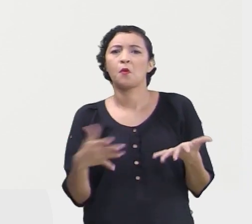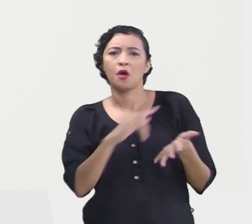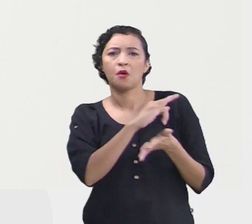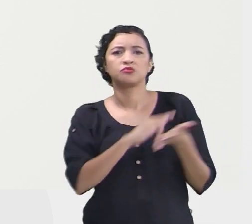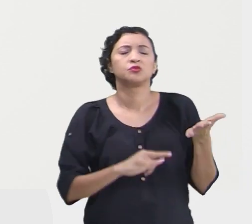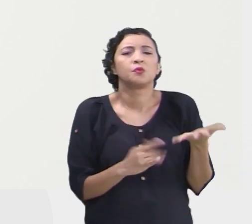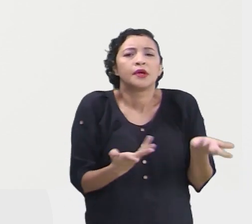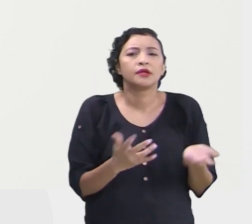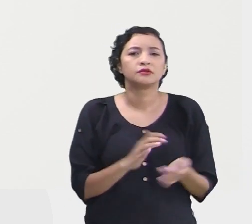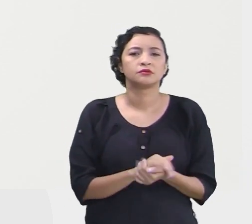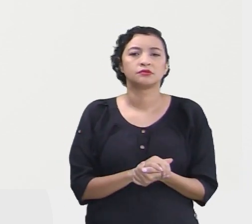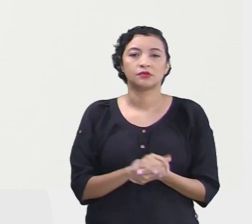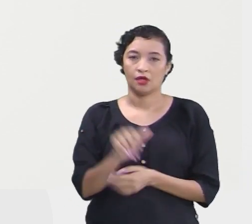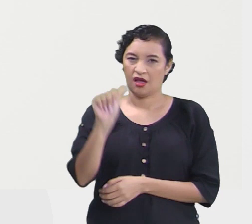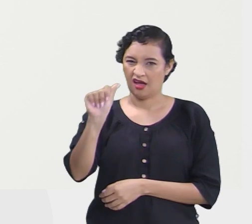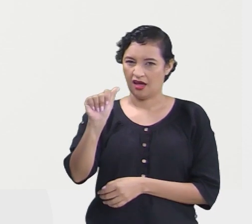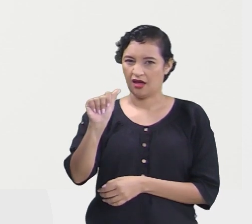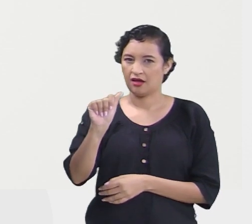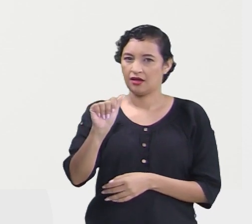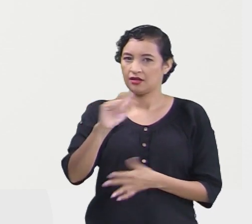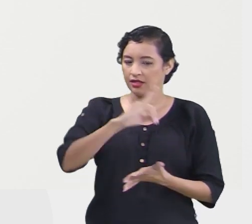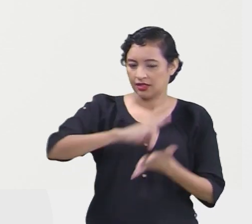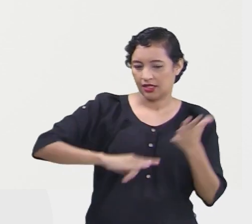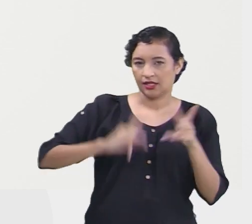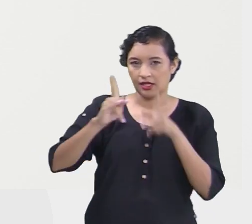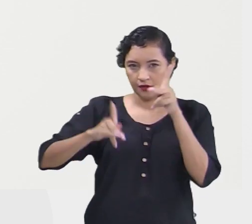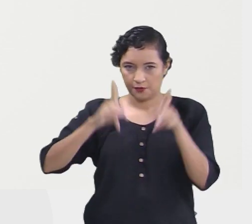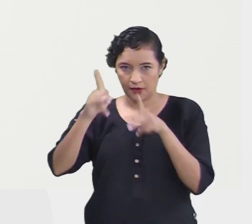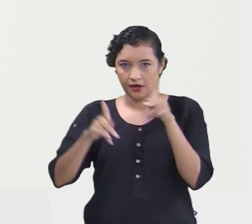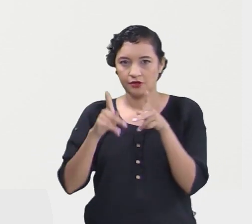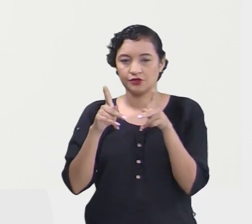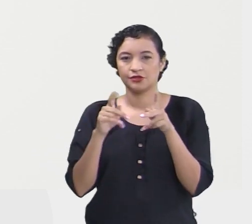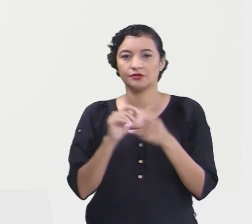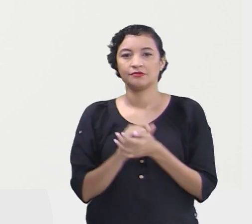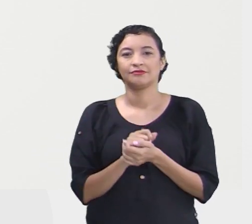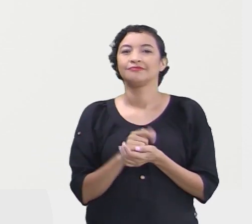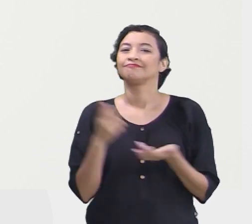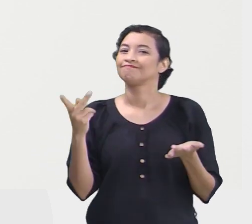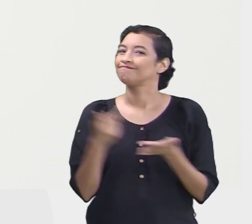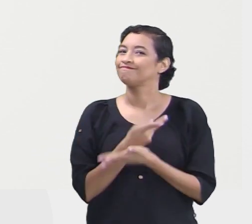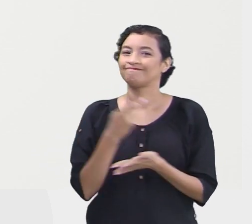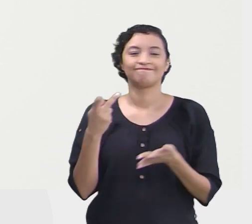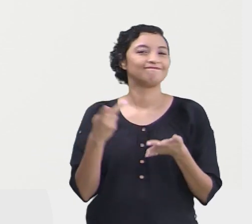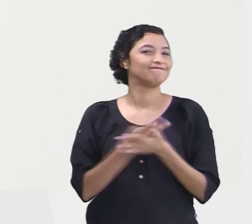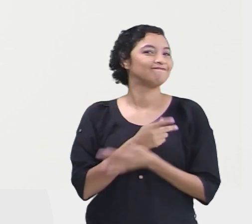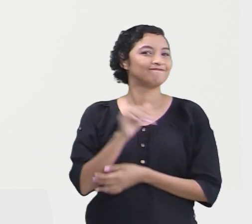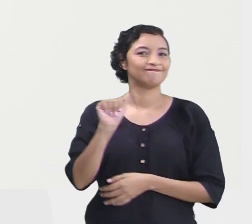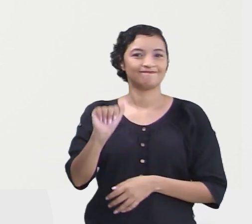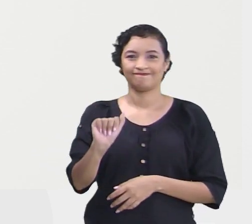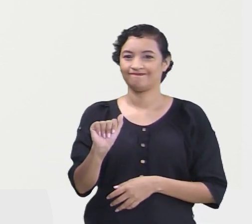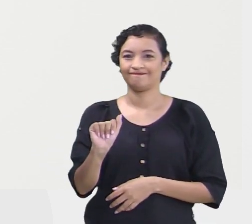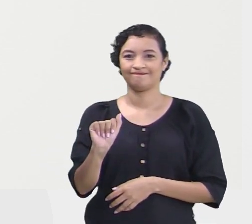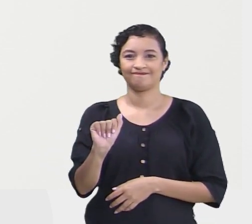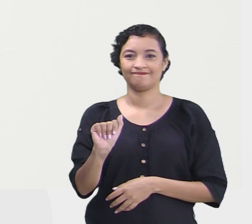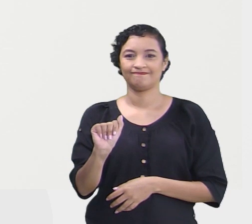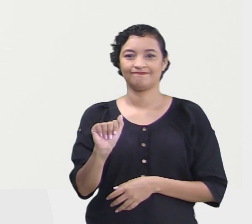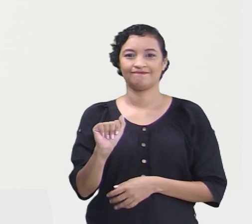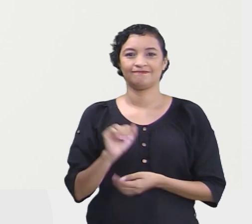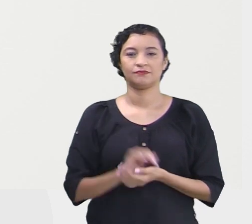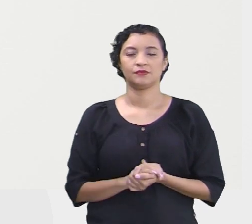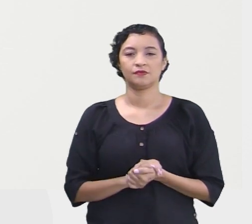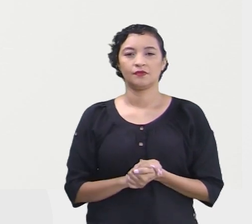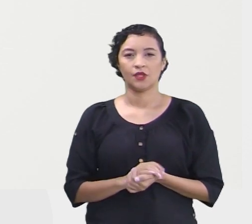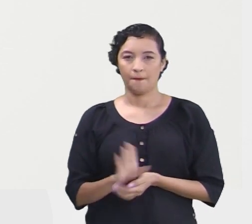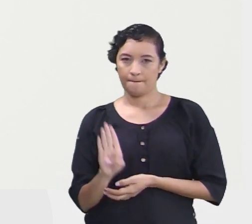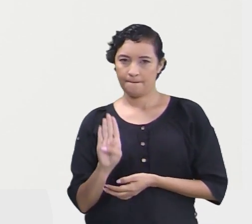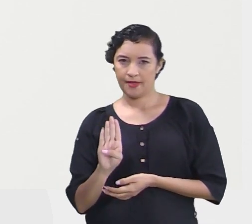Professor, eu tenho certeza que não é isso. Cara, se você tem certeza, você está certo, porque não tem nada de Tratado de Paz.